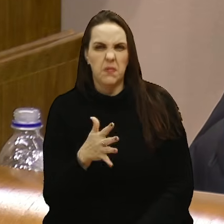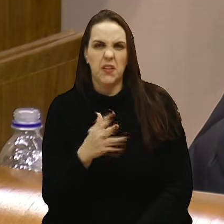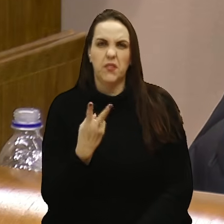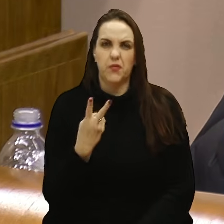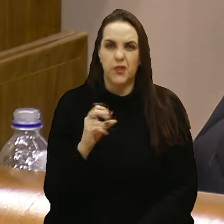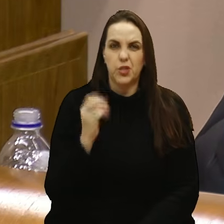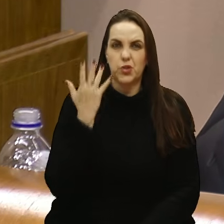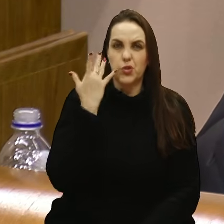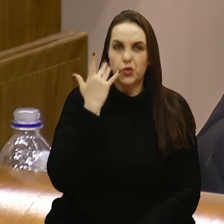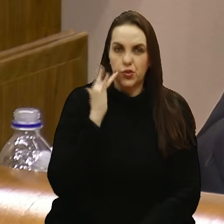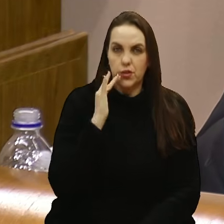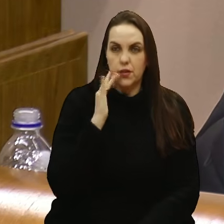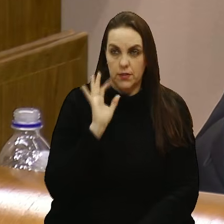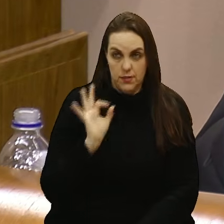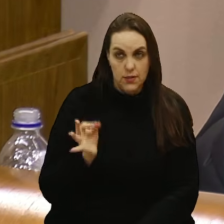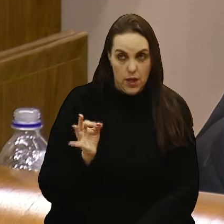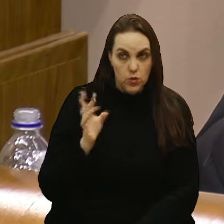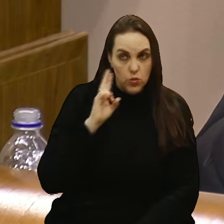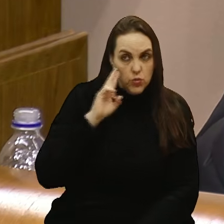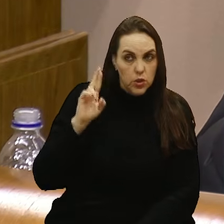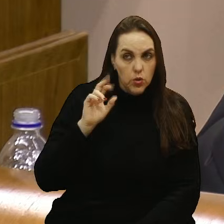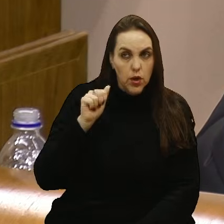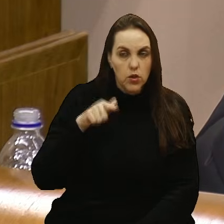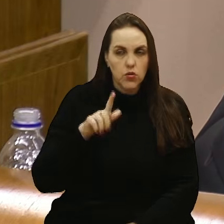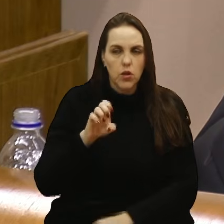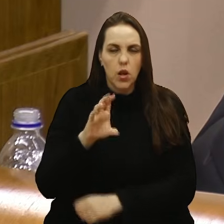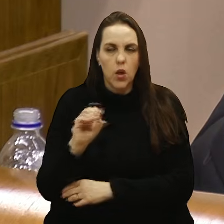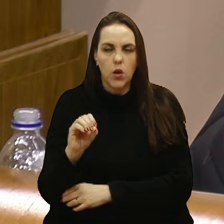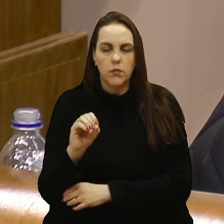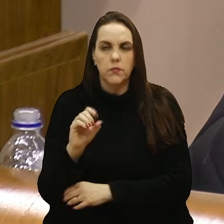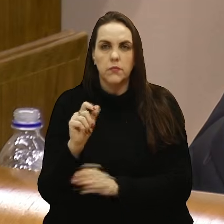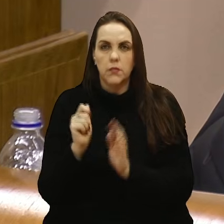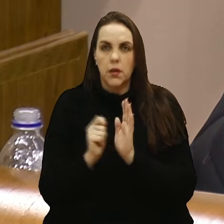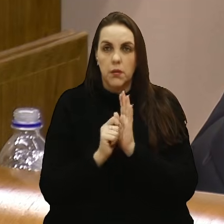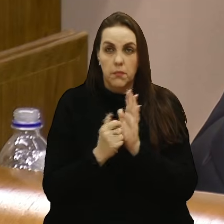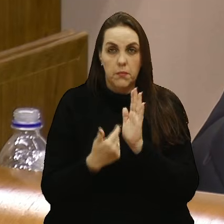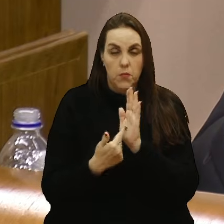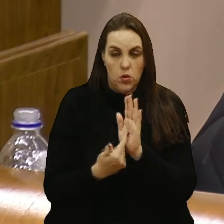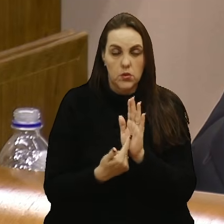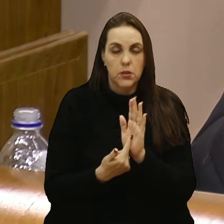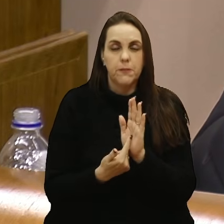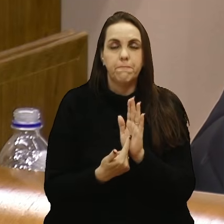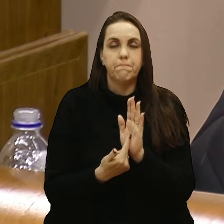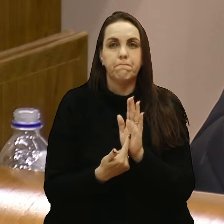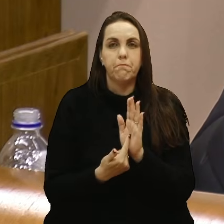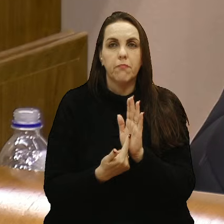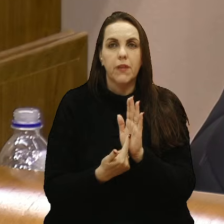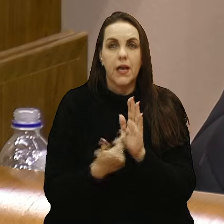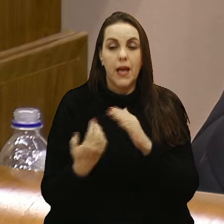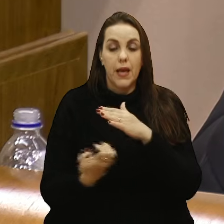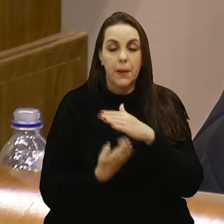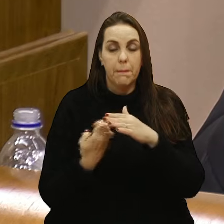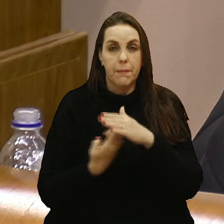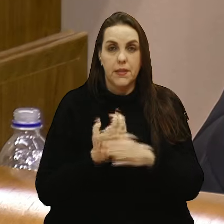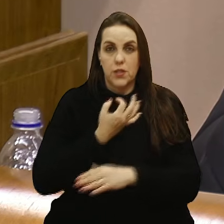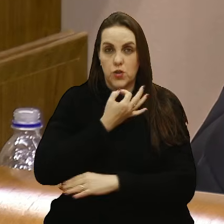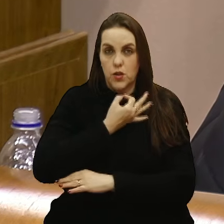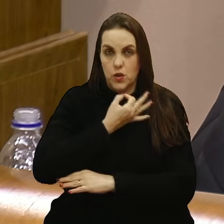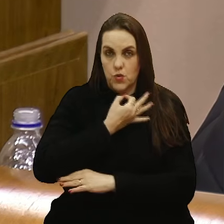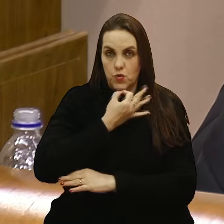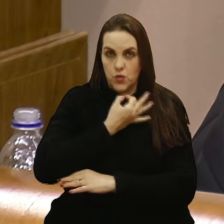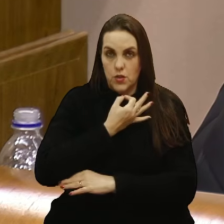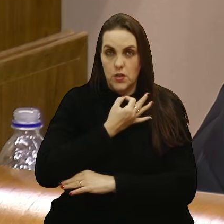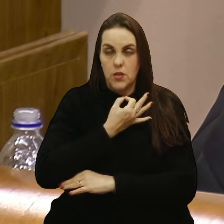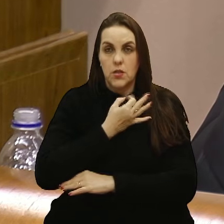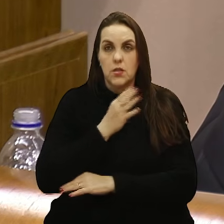né, diretor Ângelo, uma amostra dessa empresa de Caxias do Sul, com